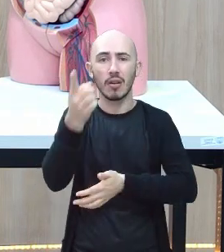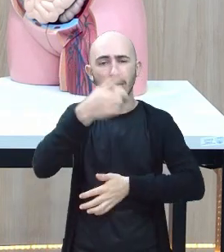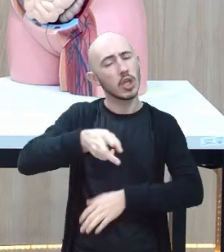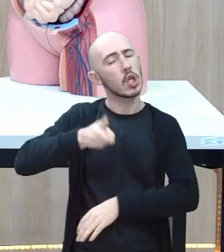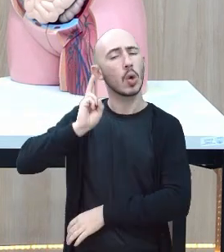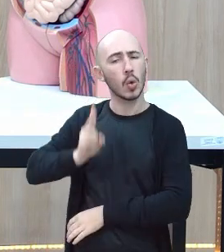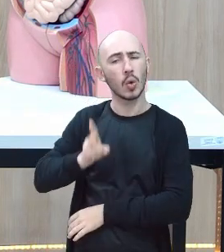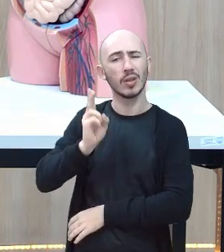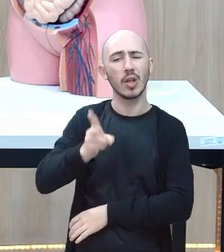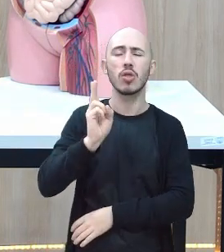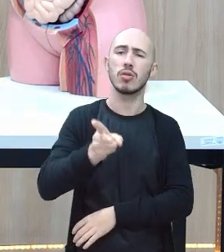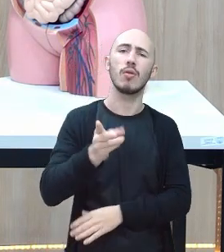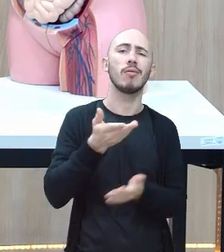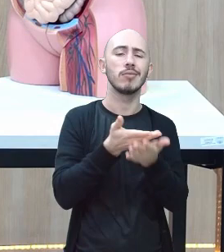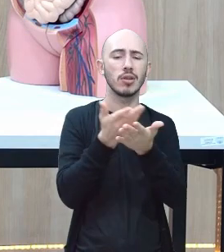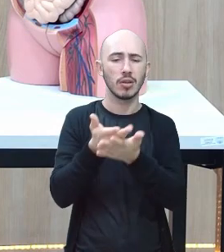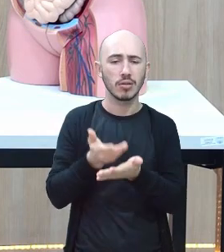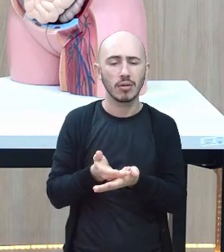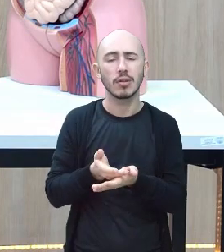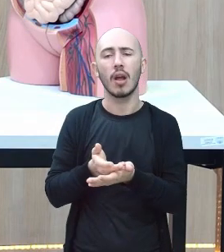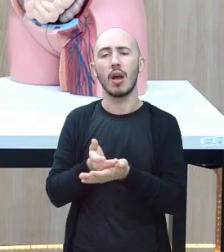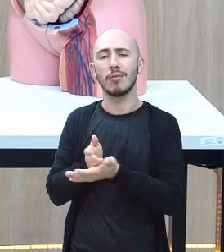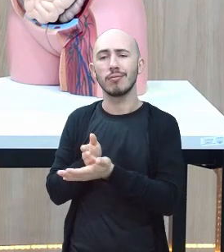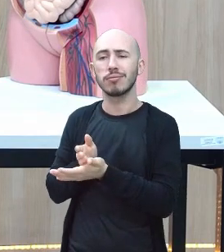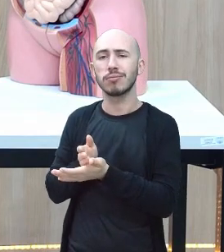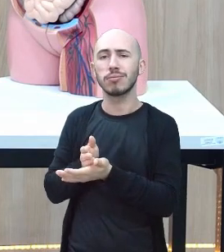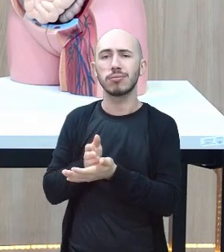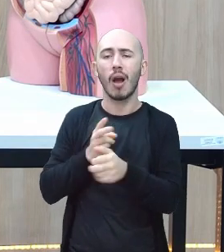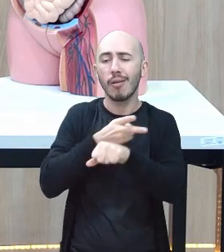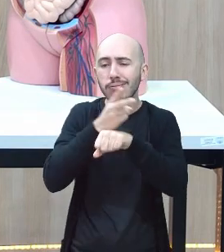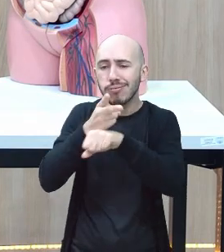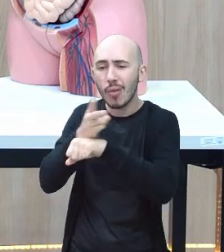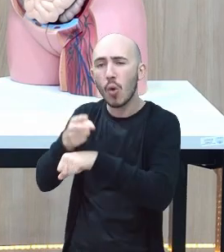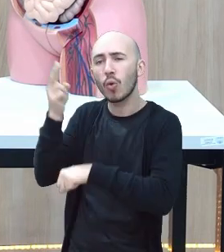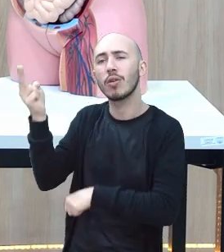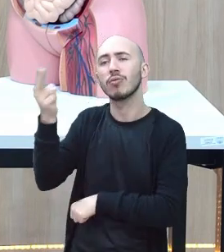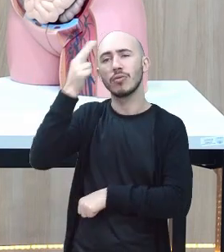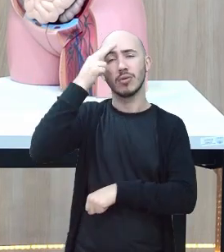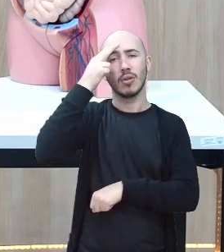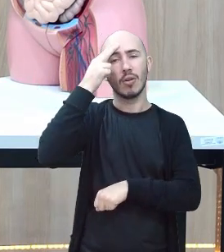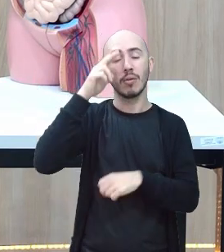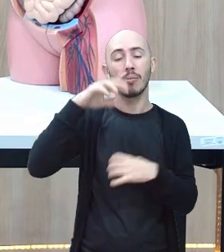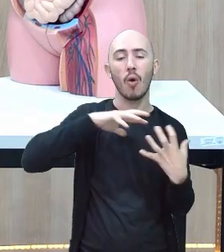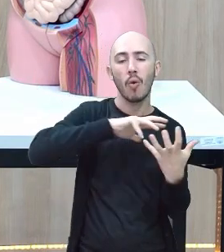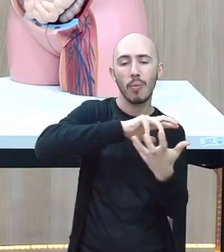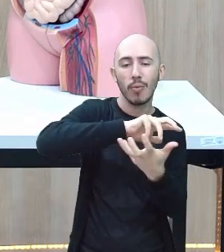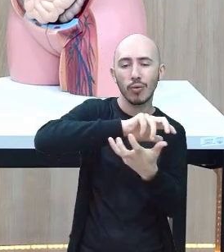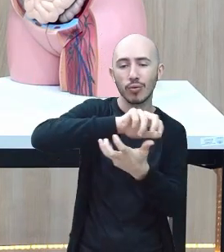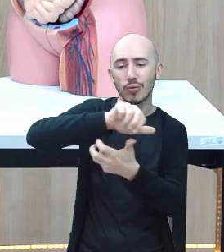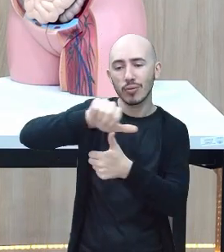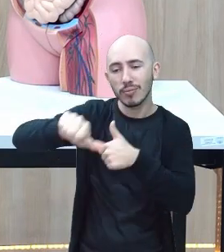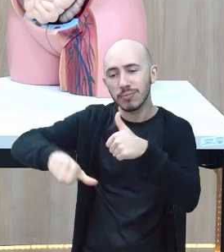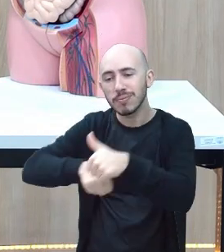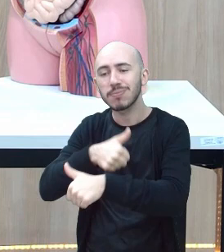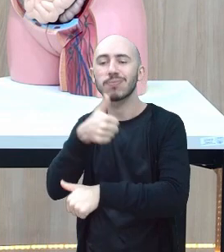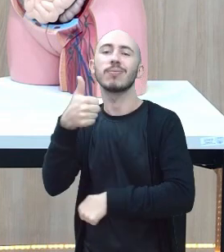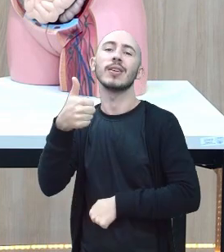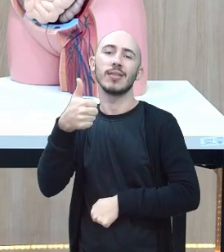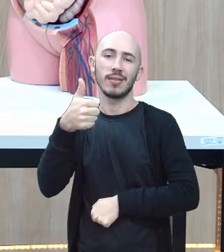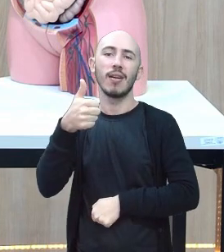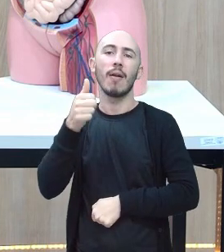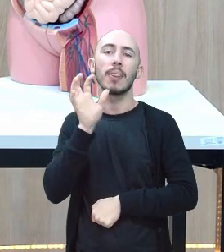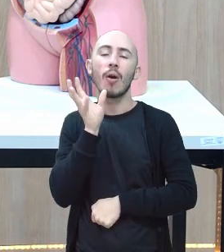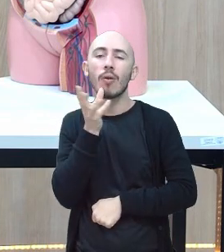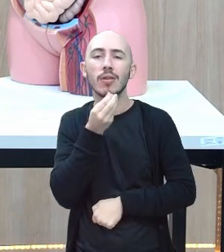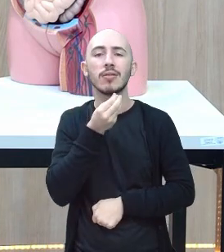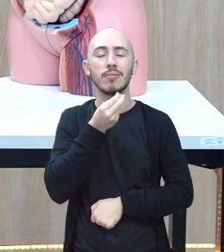continuem estudando, busquem os seus sonhos para ter uma vida melhor, para mudar o mundo, para podermos adquirir conhecimento. E